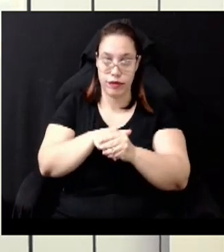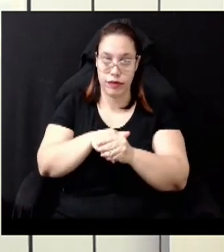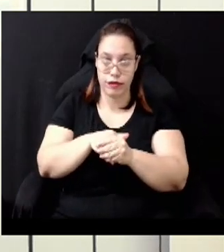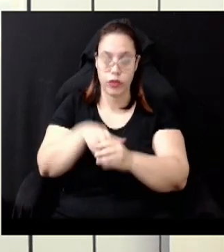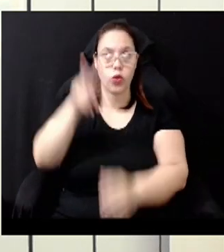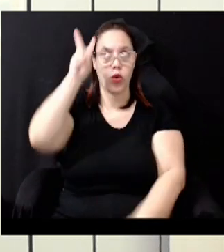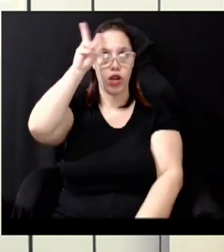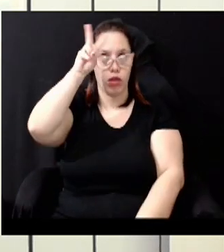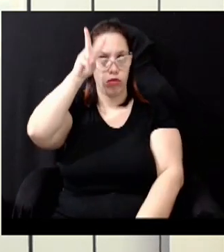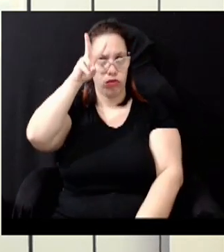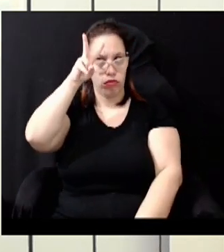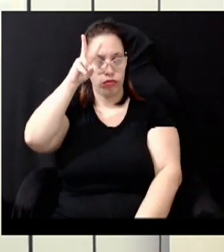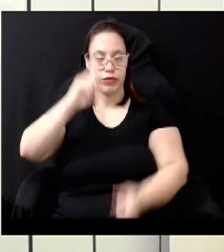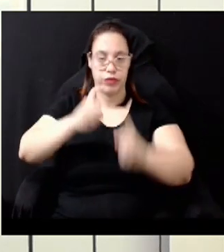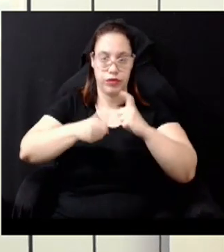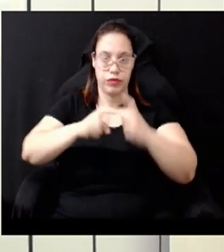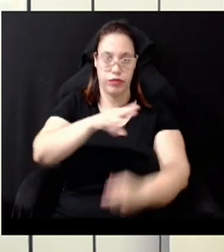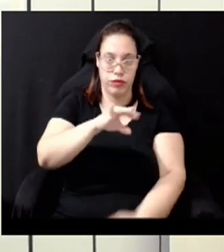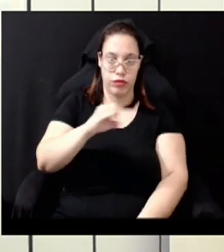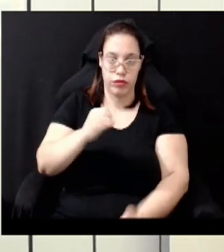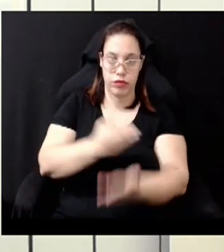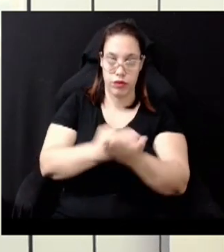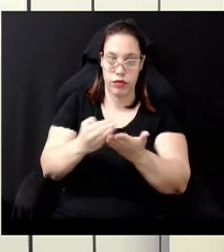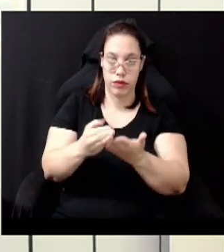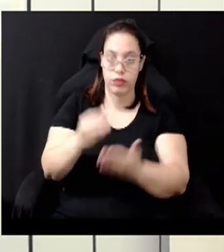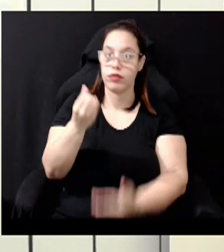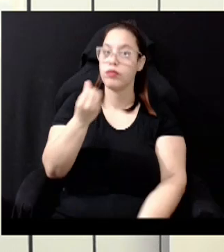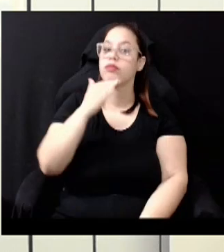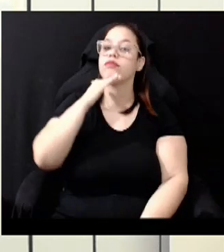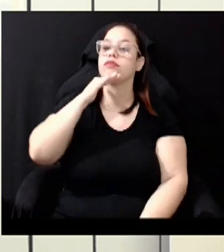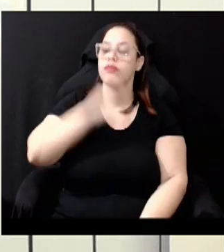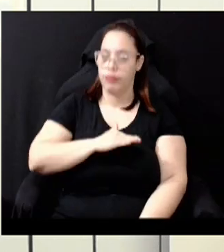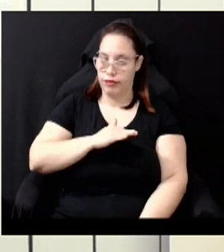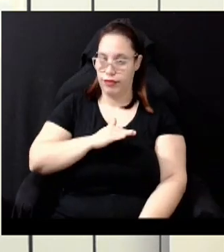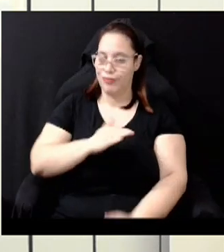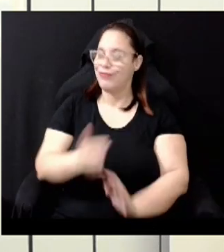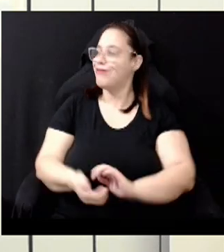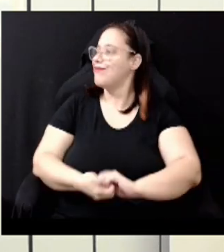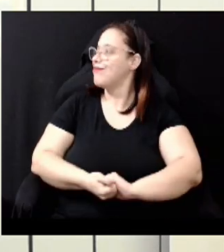a reunião ordinária começa às 6 horas da tarde.